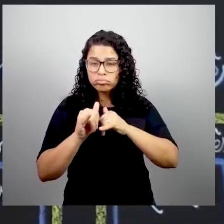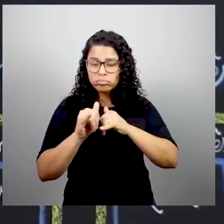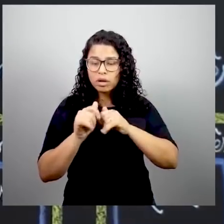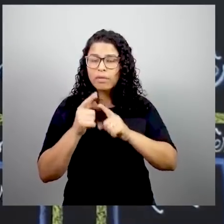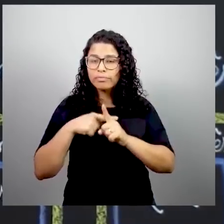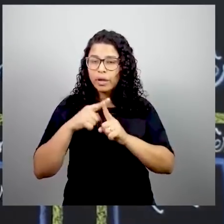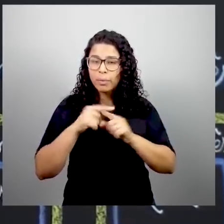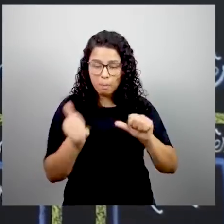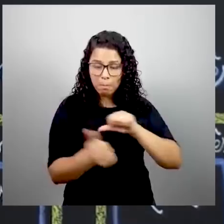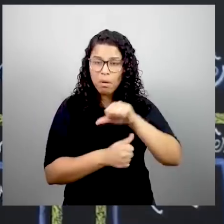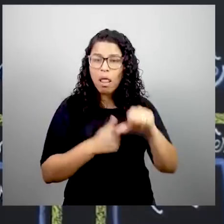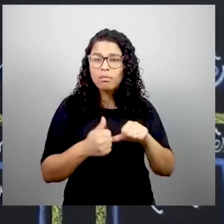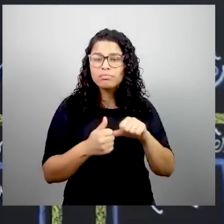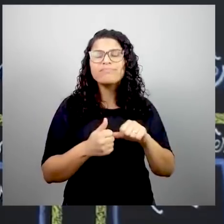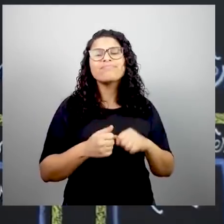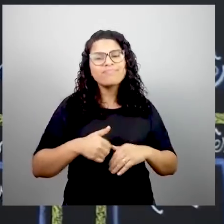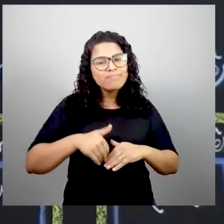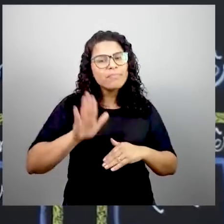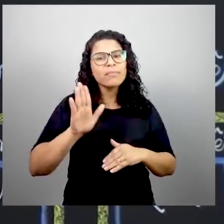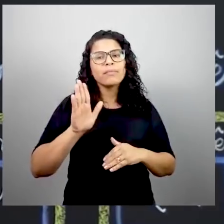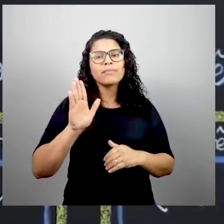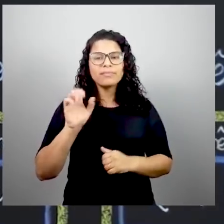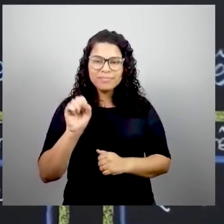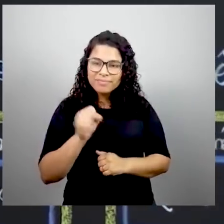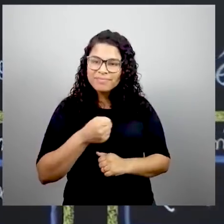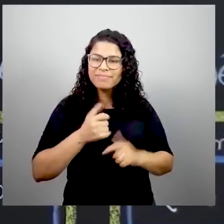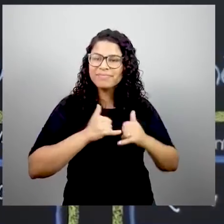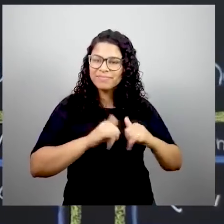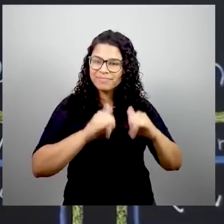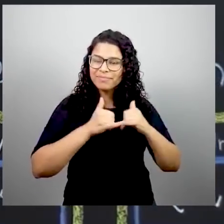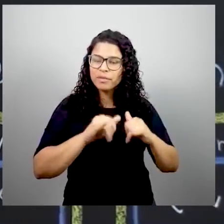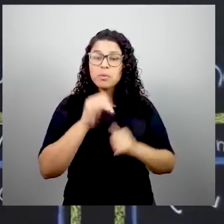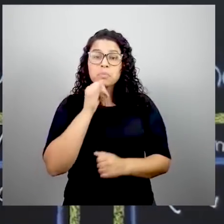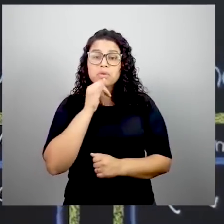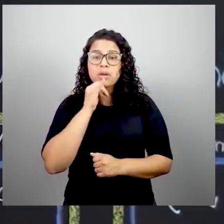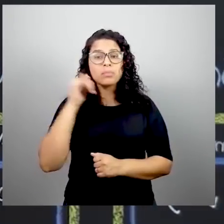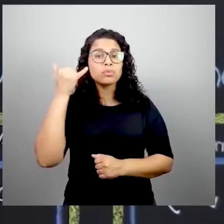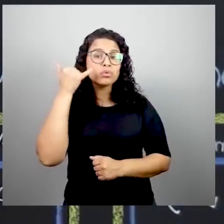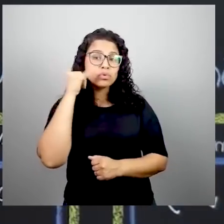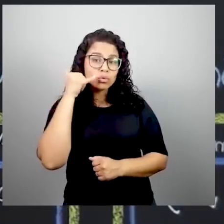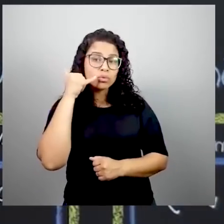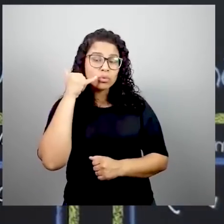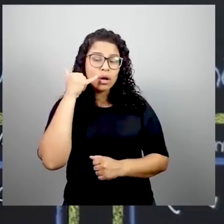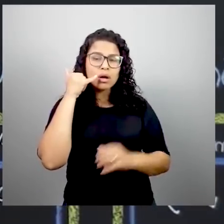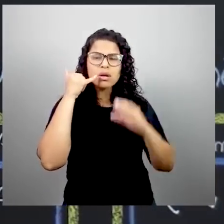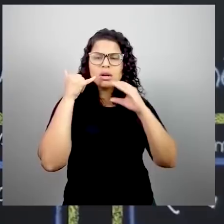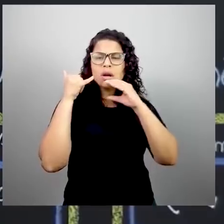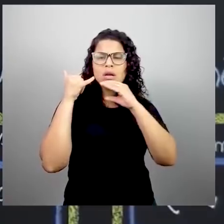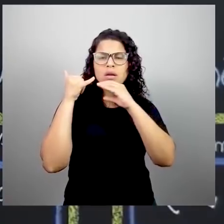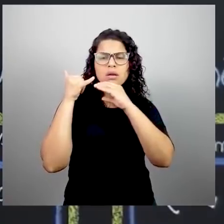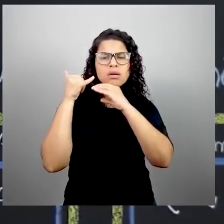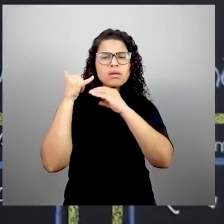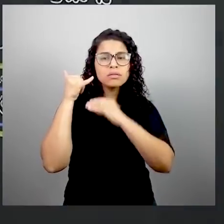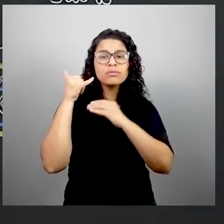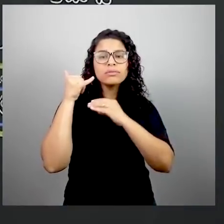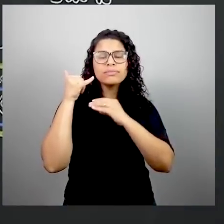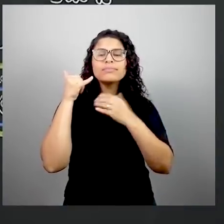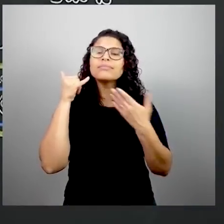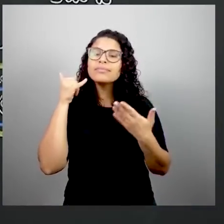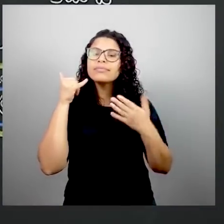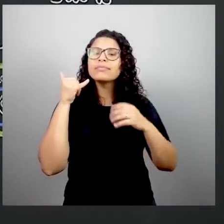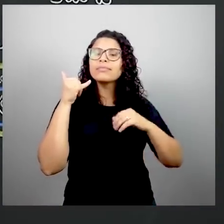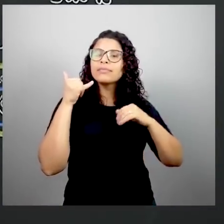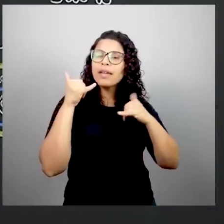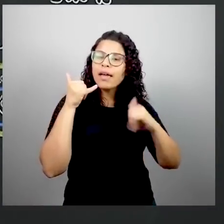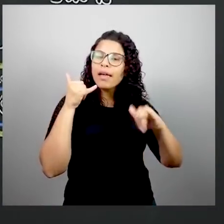vão consumir mais. Se você tem algum aparelho que estava bom e tal, e de repente, tipo um celular, ele está esquentando muito, ele